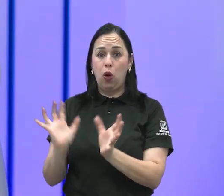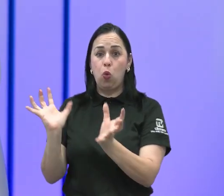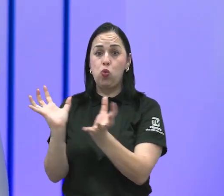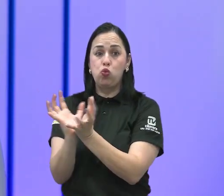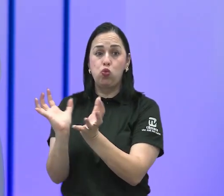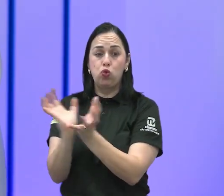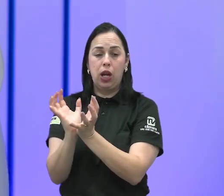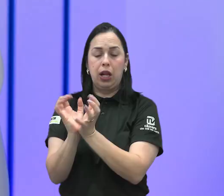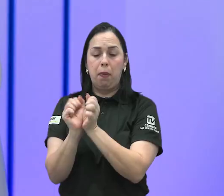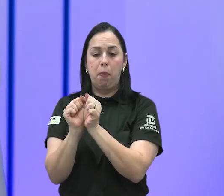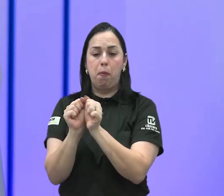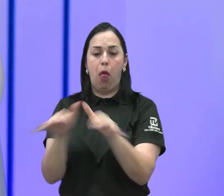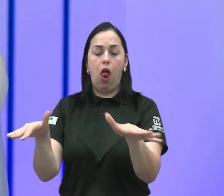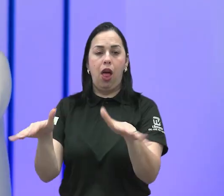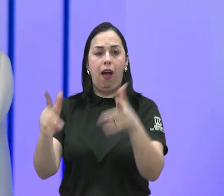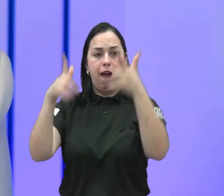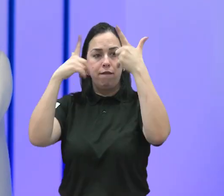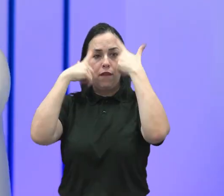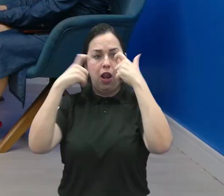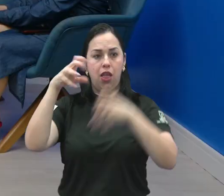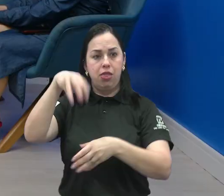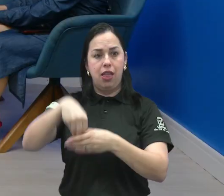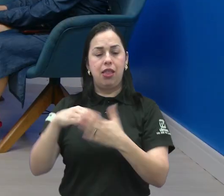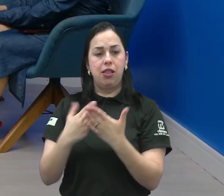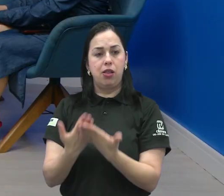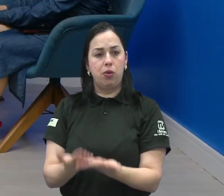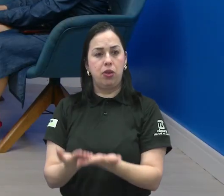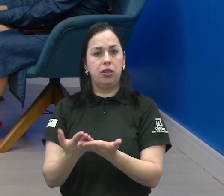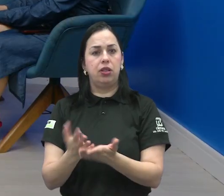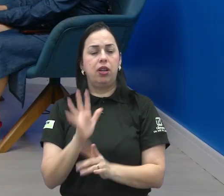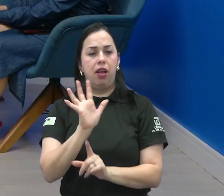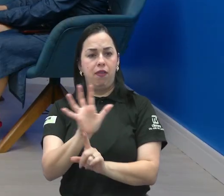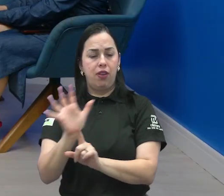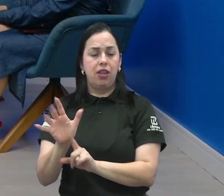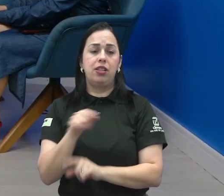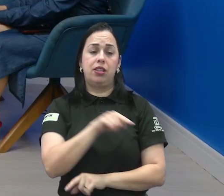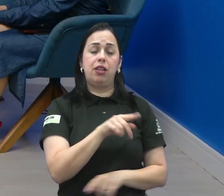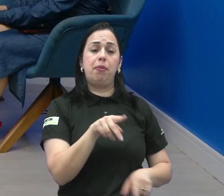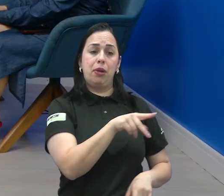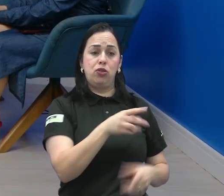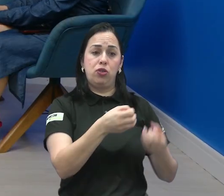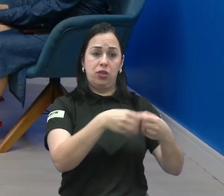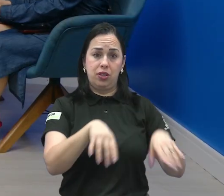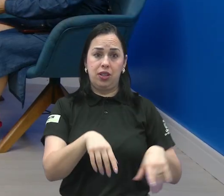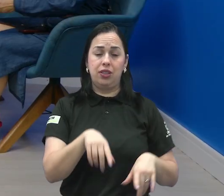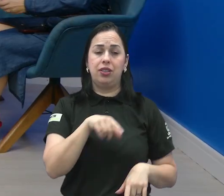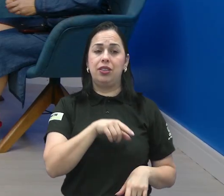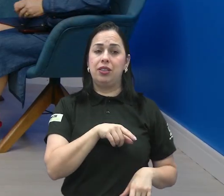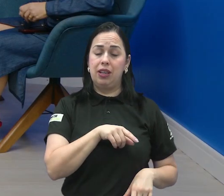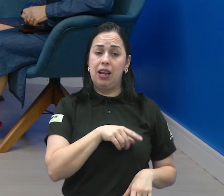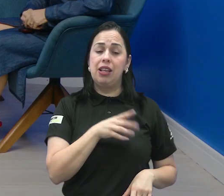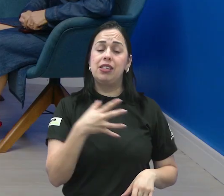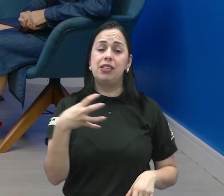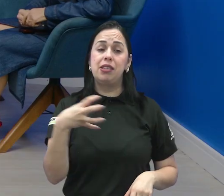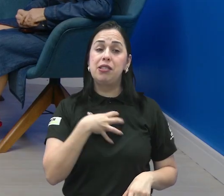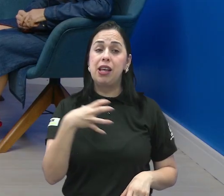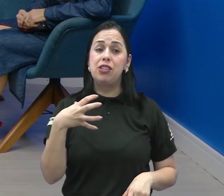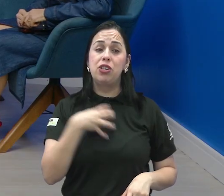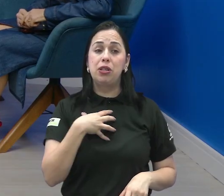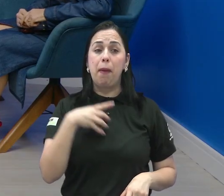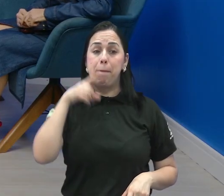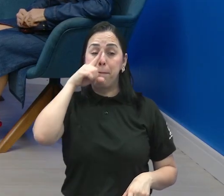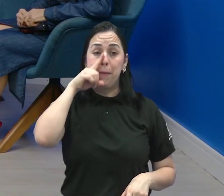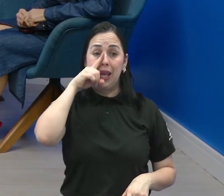onde propaga, né, a violência nas escolas. E isso afeta diretamente o professor. Deixa ele num lugar vulnerável, né?